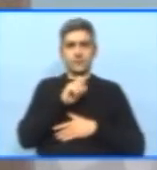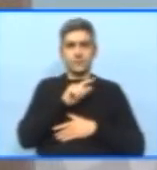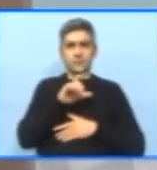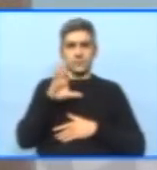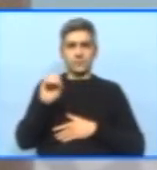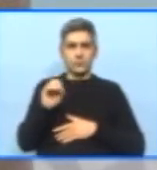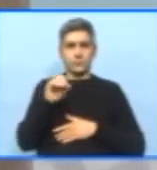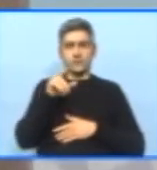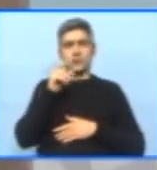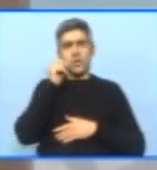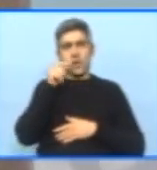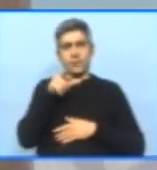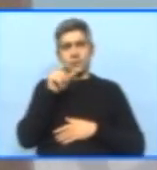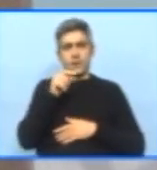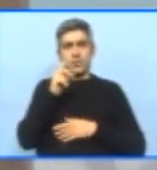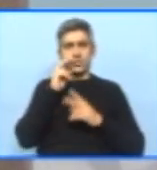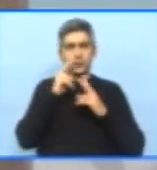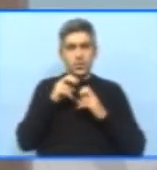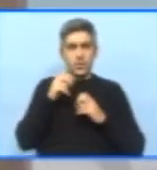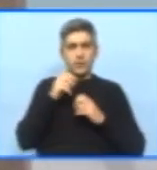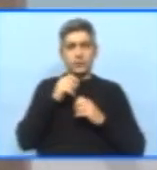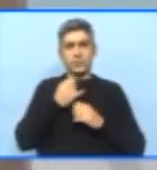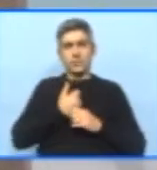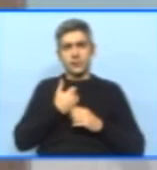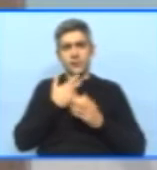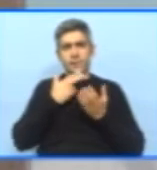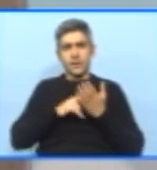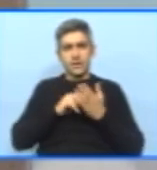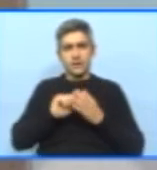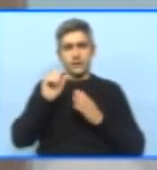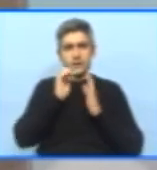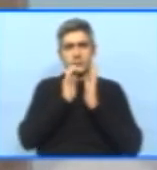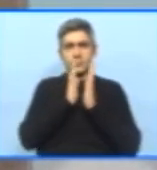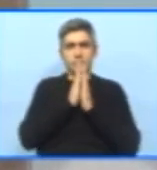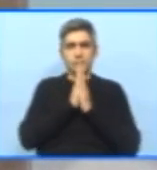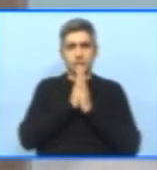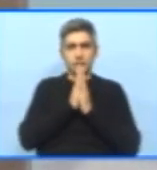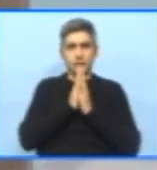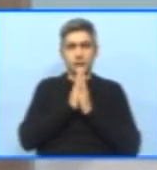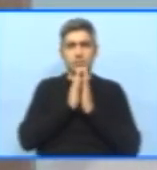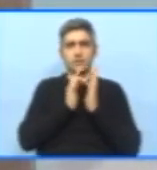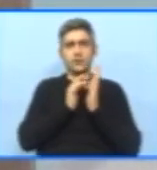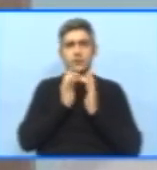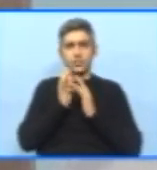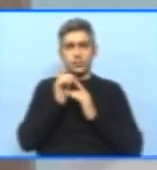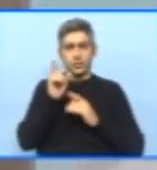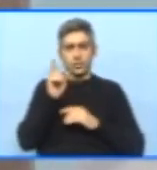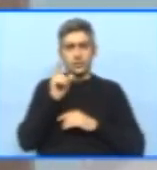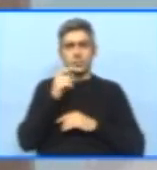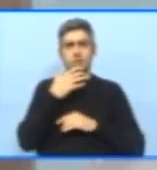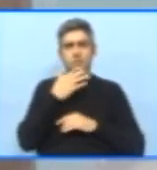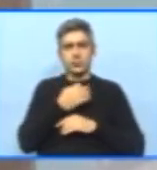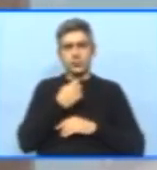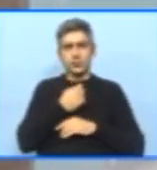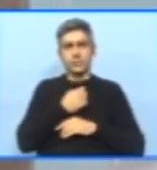que também gradualmente descobre a identidade verdadeira de Jesus e acaba por dizer que eu creio, eu acredito. Penso que se pode